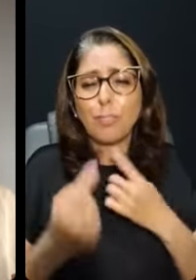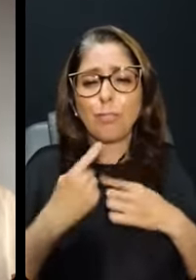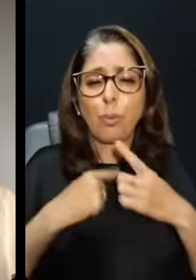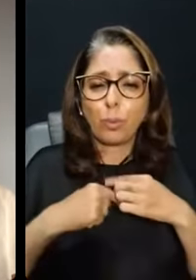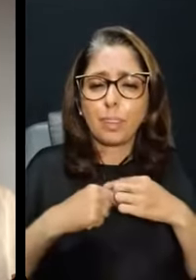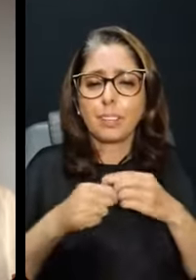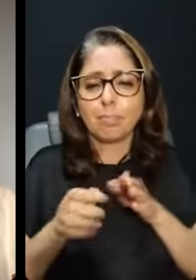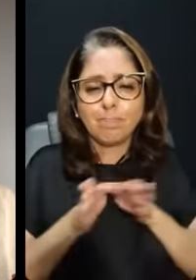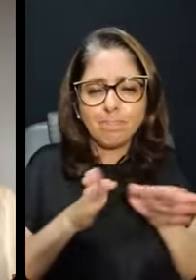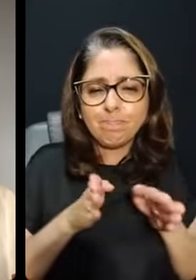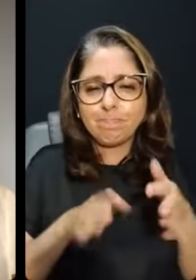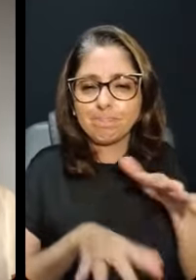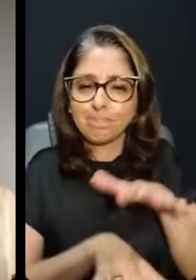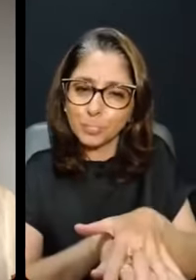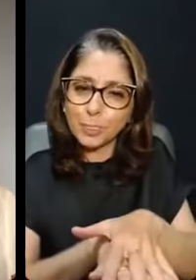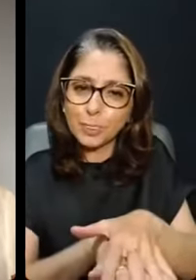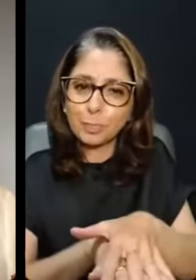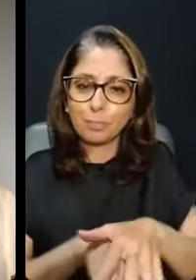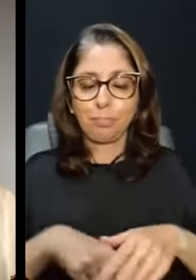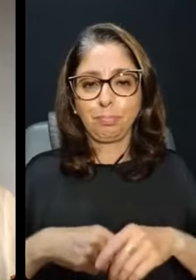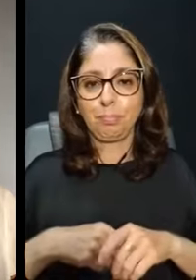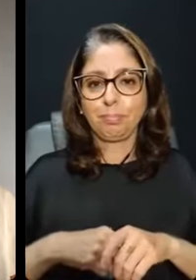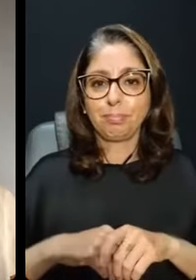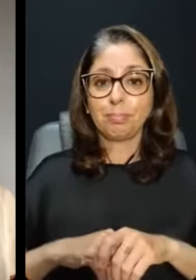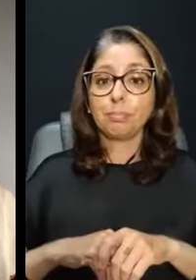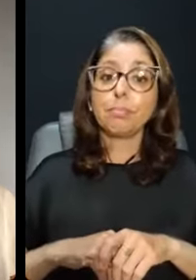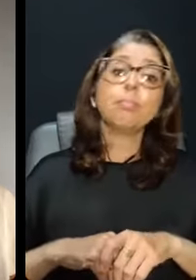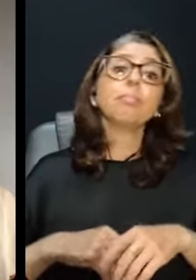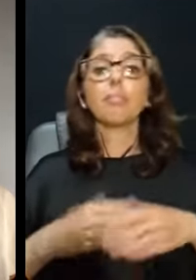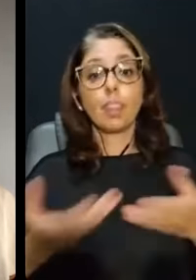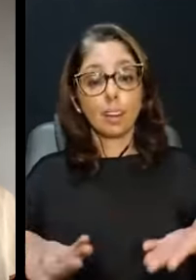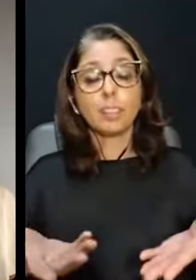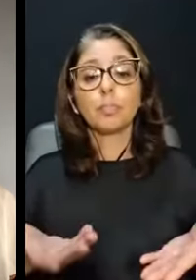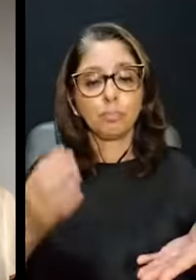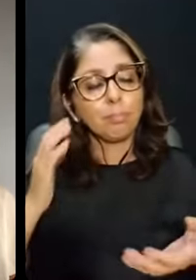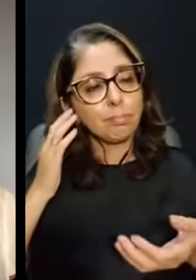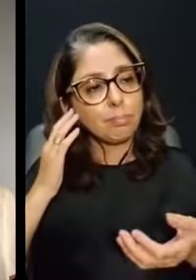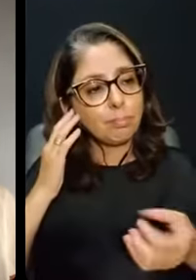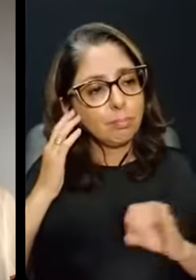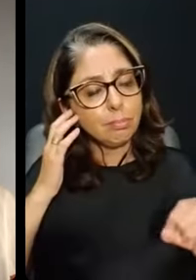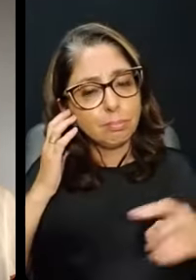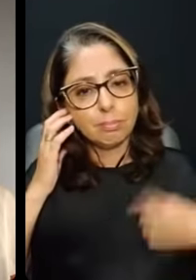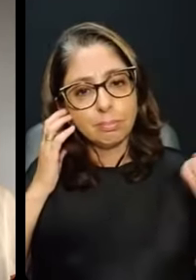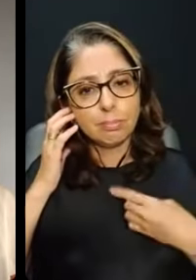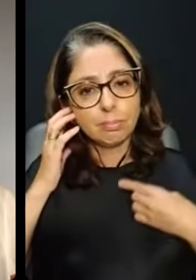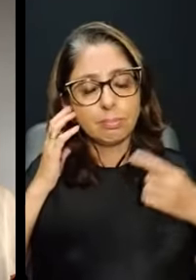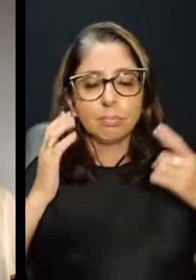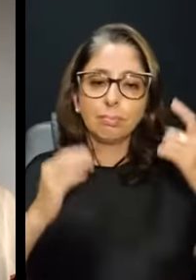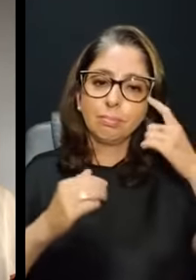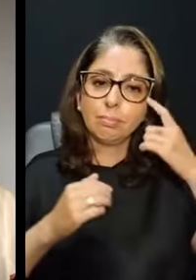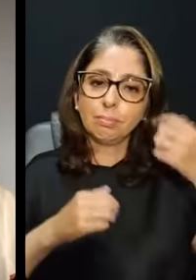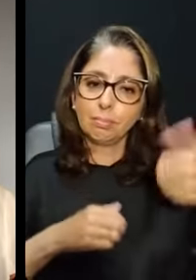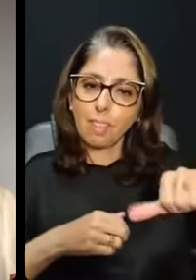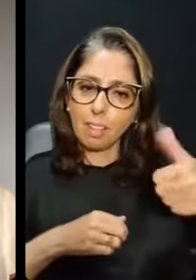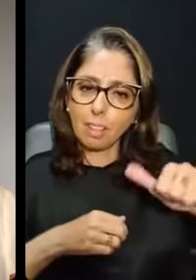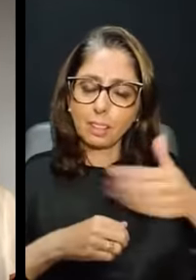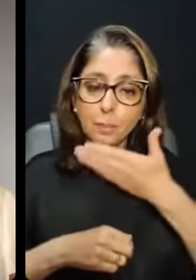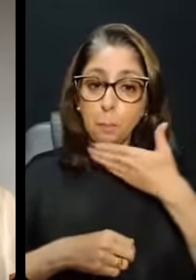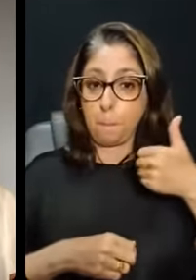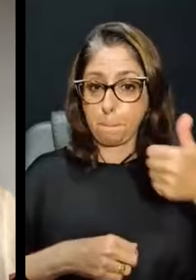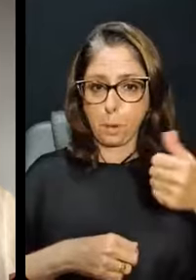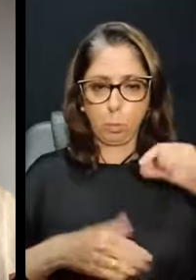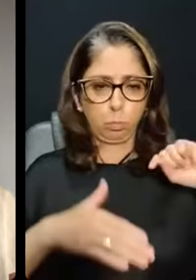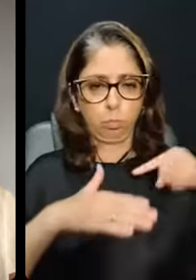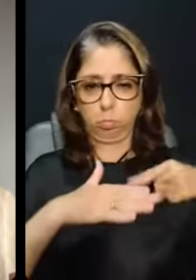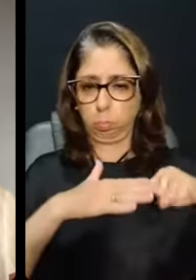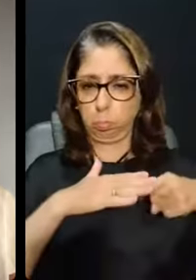Que também, olhando mais profundamente, é justamente a oportunidade da gente trazer para a